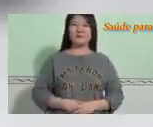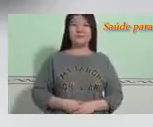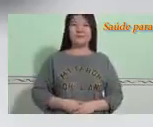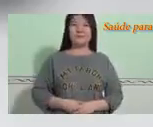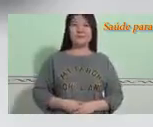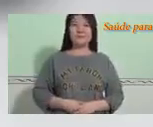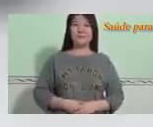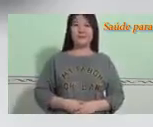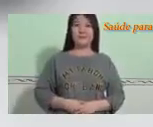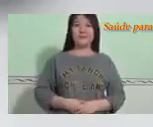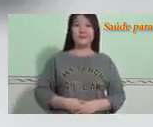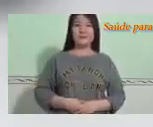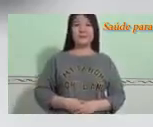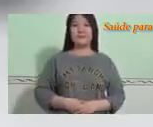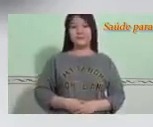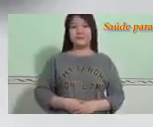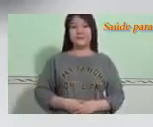idade.